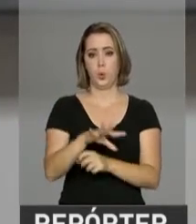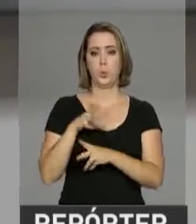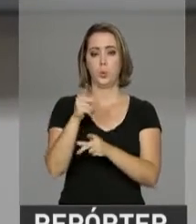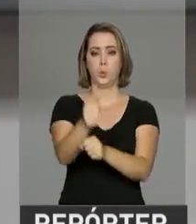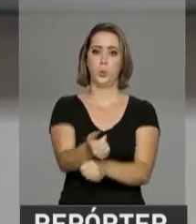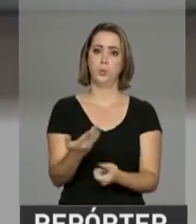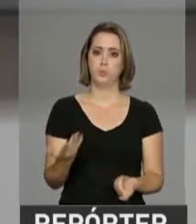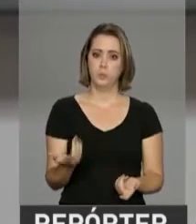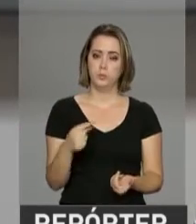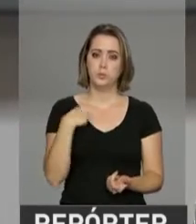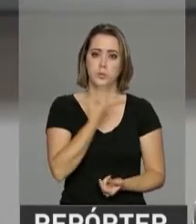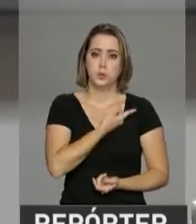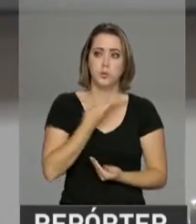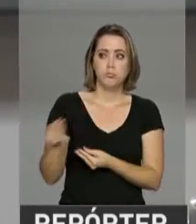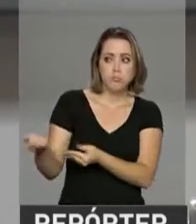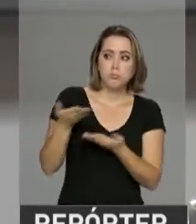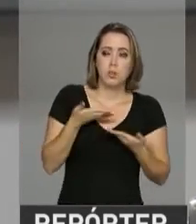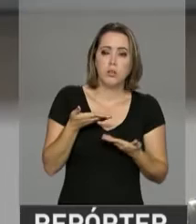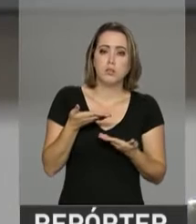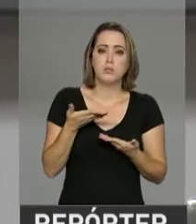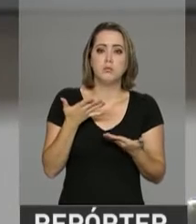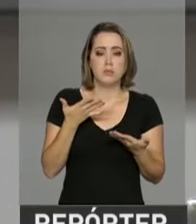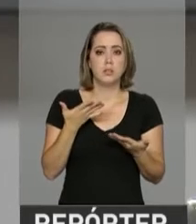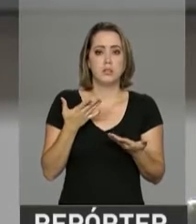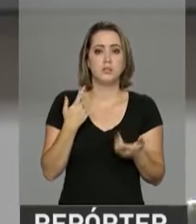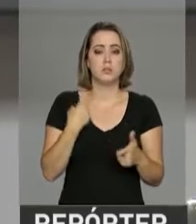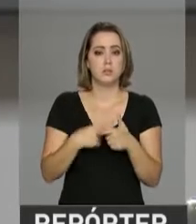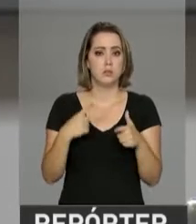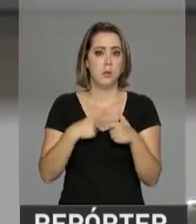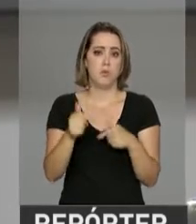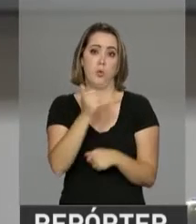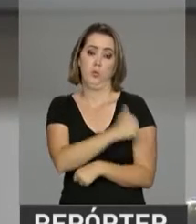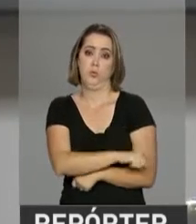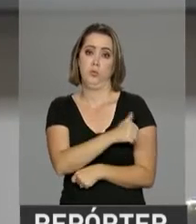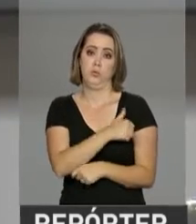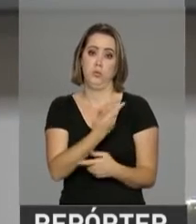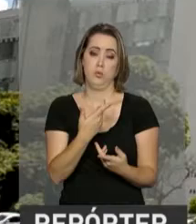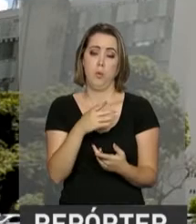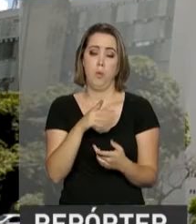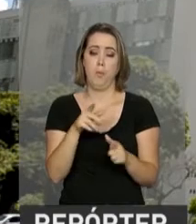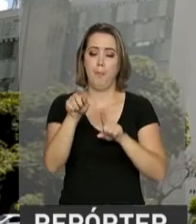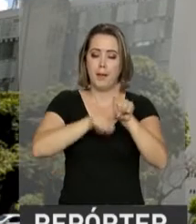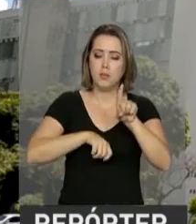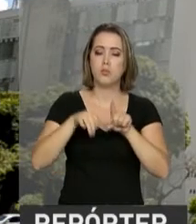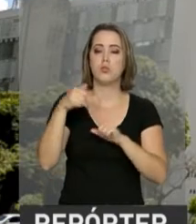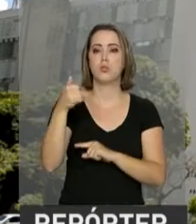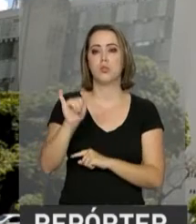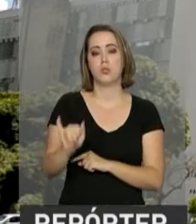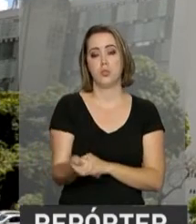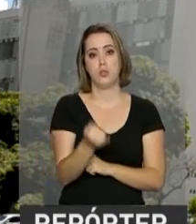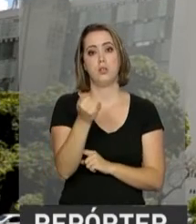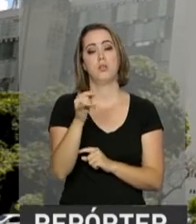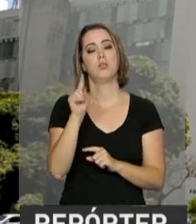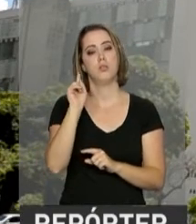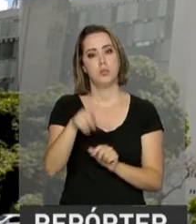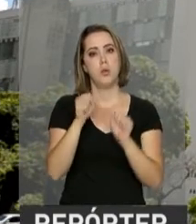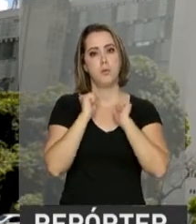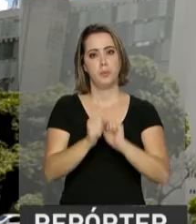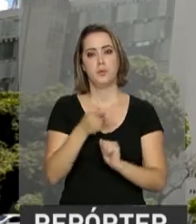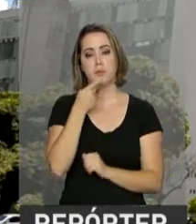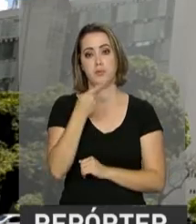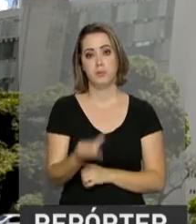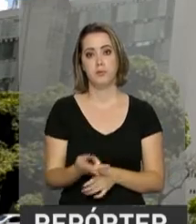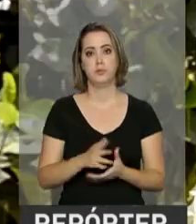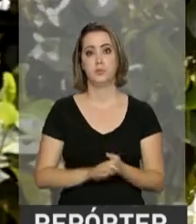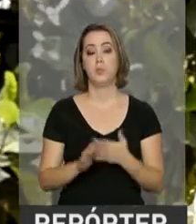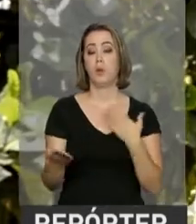todo o que nós fazemos ao impacto específico sobre o rio de janeiro que é possível mensurar a redução nas despesas do mês passado em